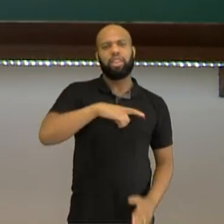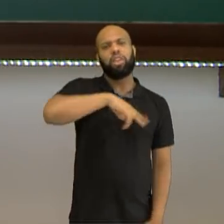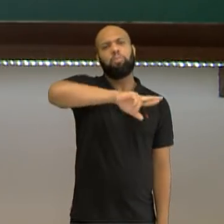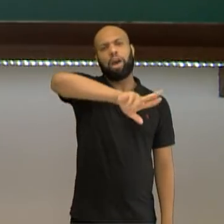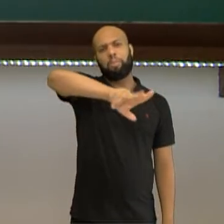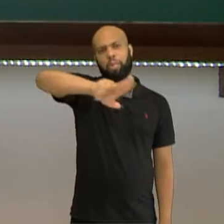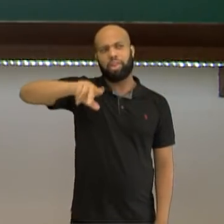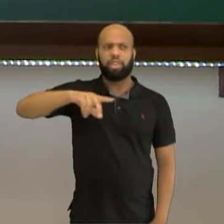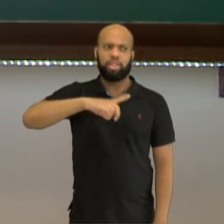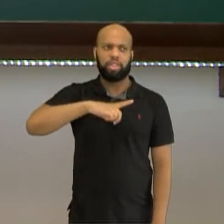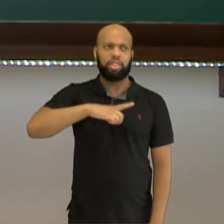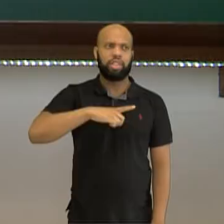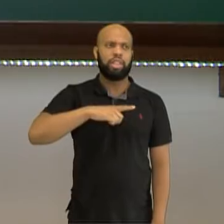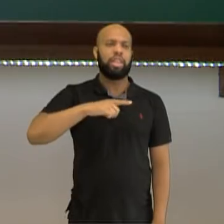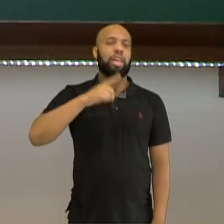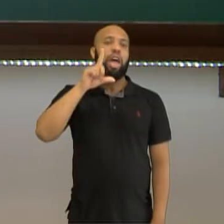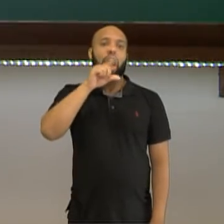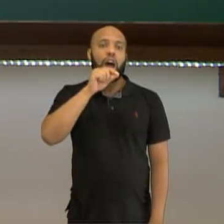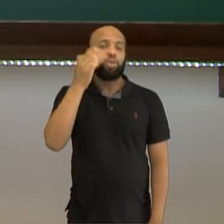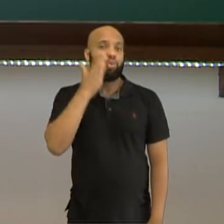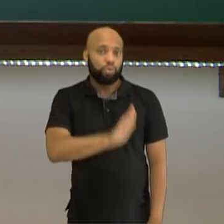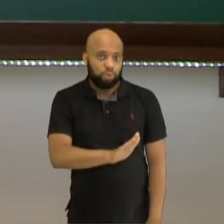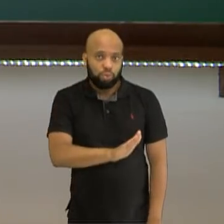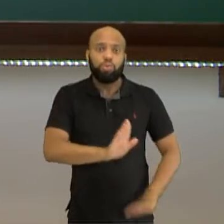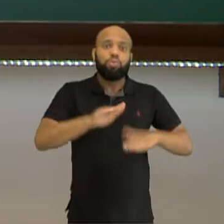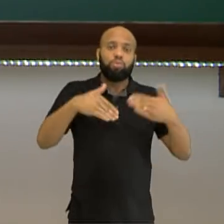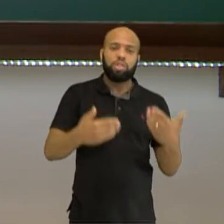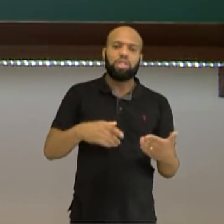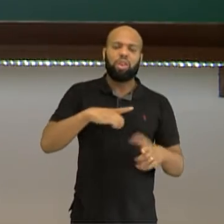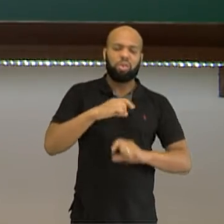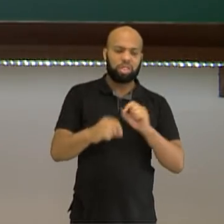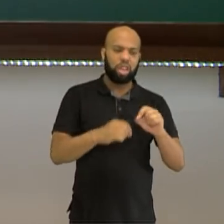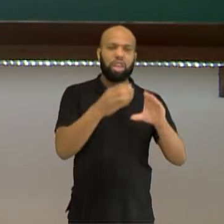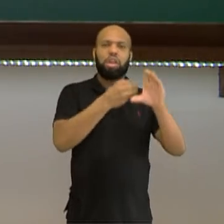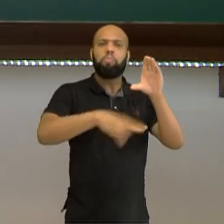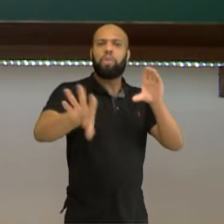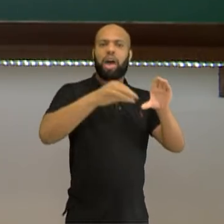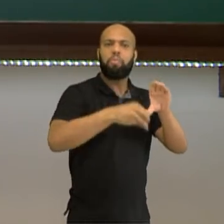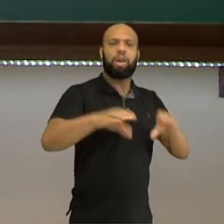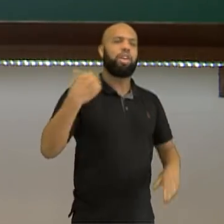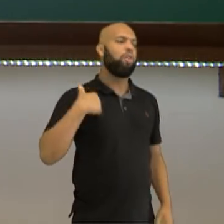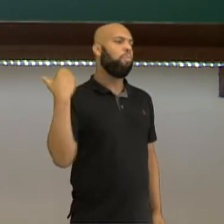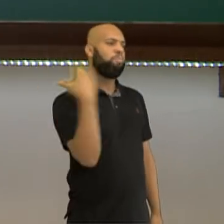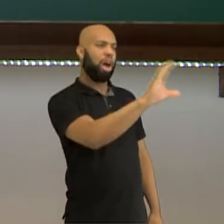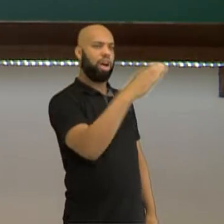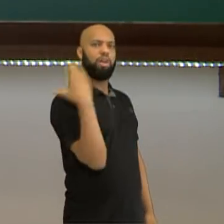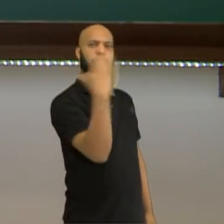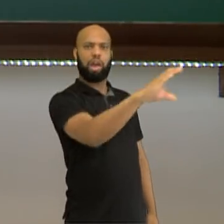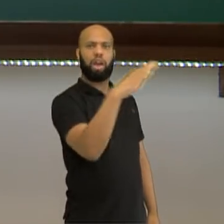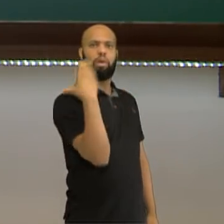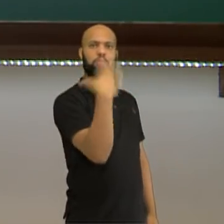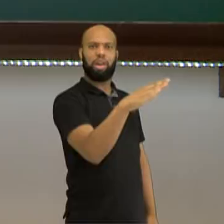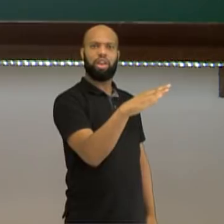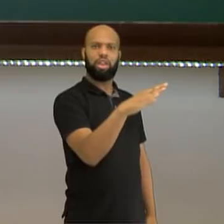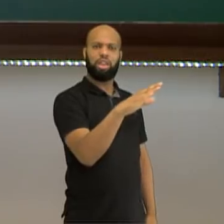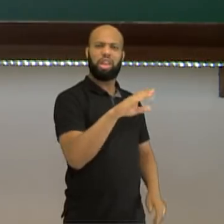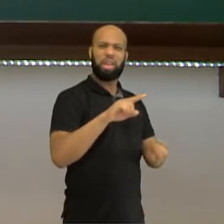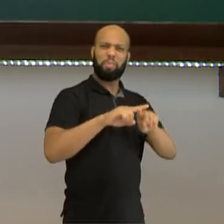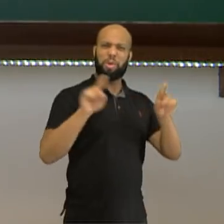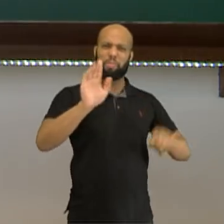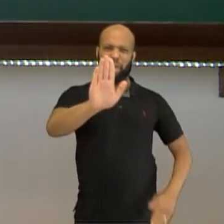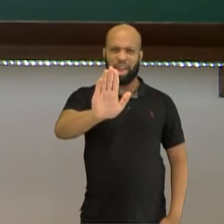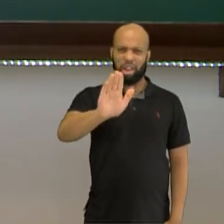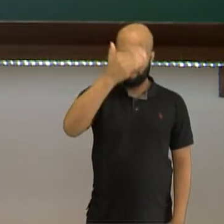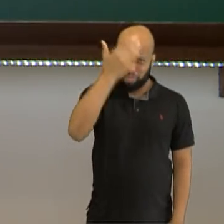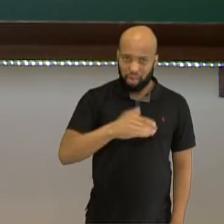outros, Twitter, e passa essa informação que não é verdadeira, não tem uma comprovação. E as